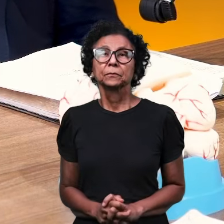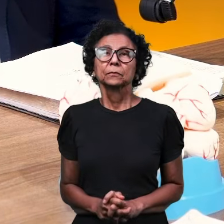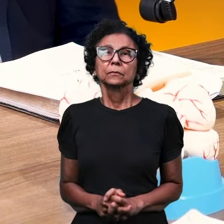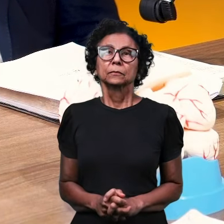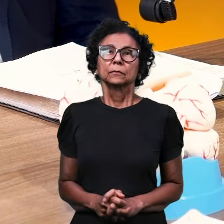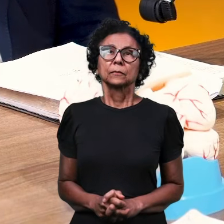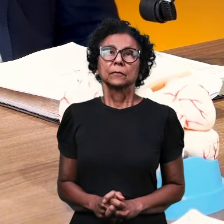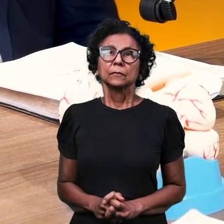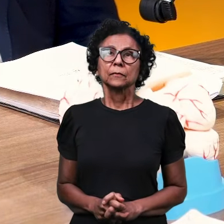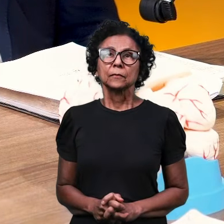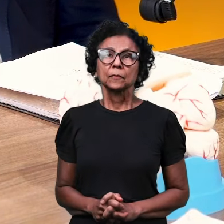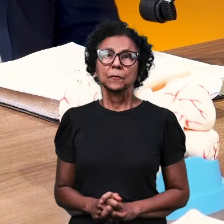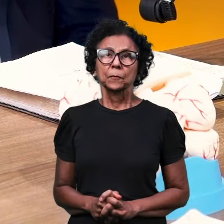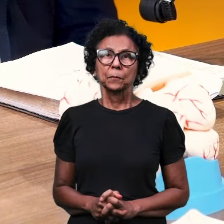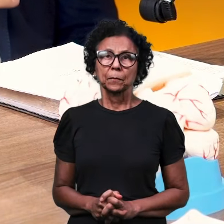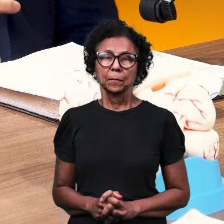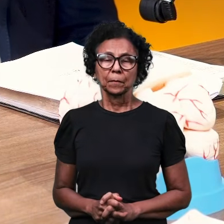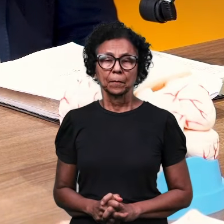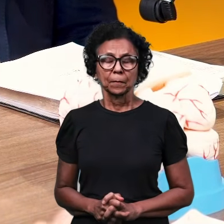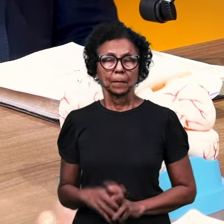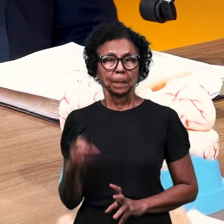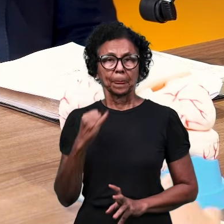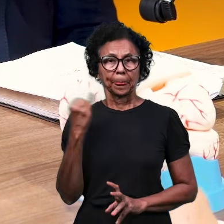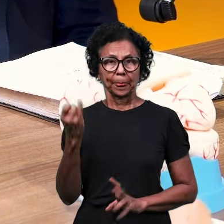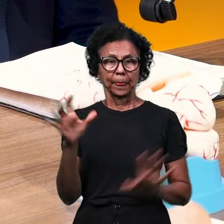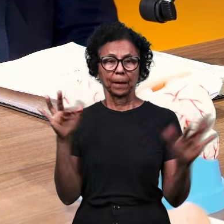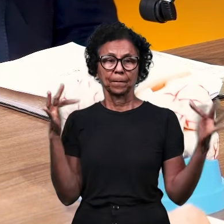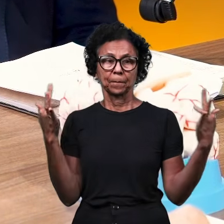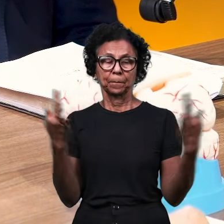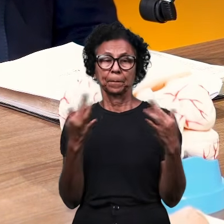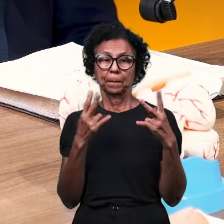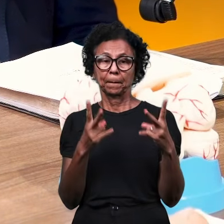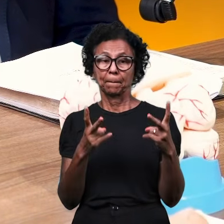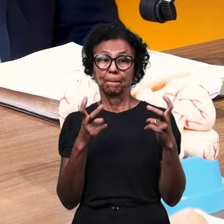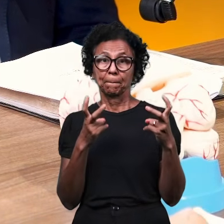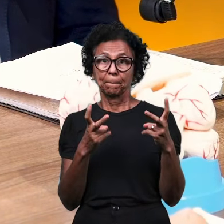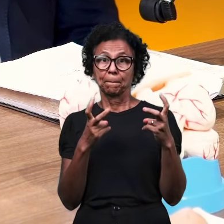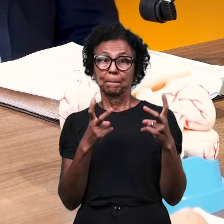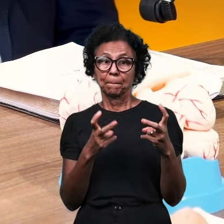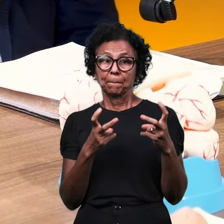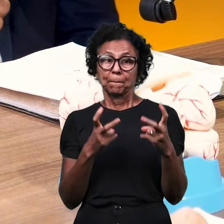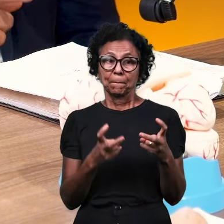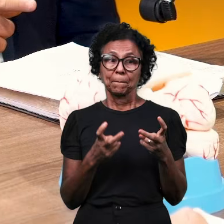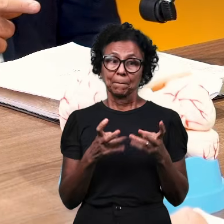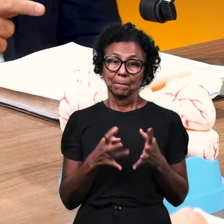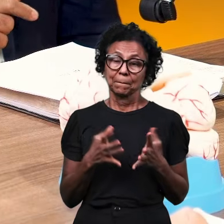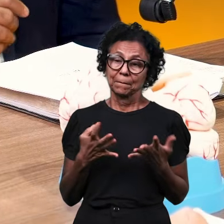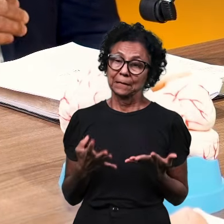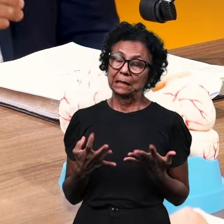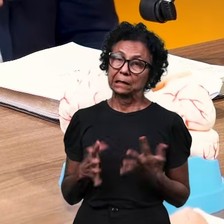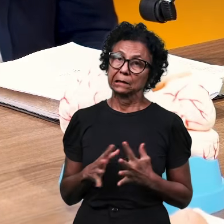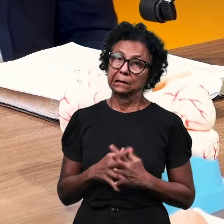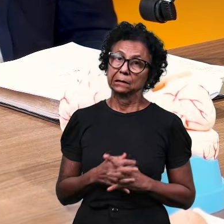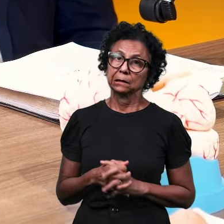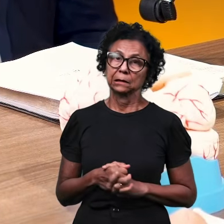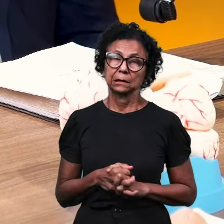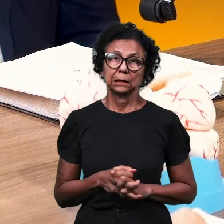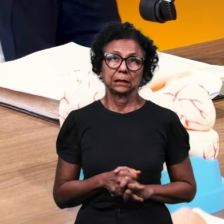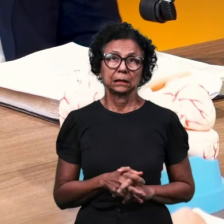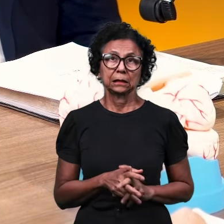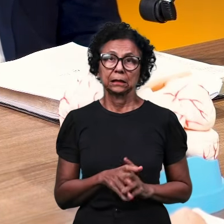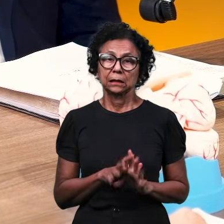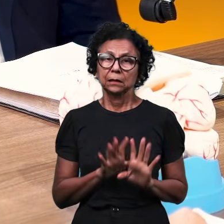nós. Então, é importante a família estar atento a isso aí. E atento de uma forma que